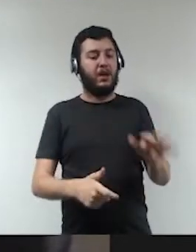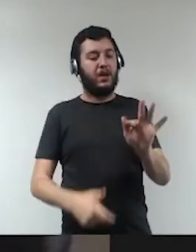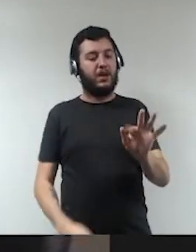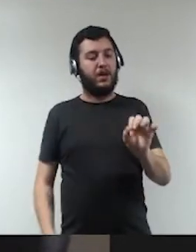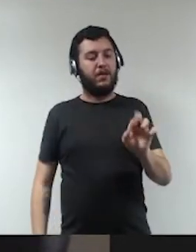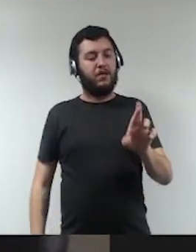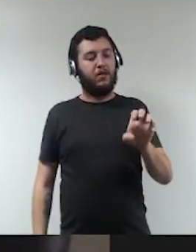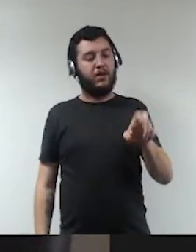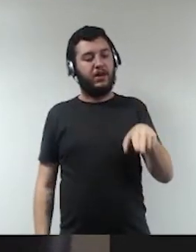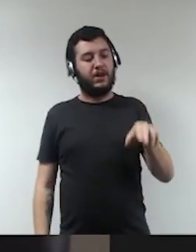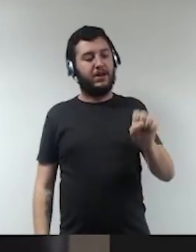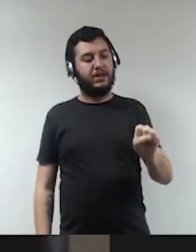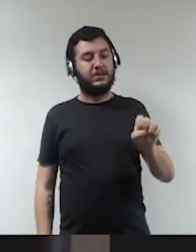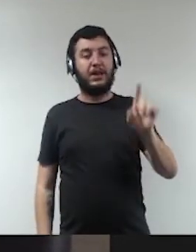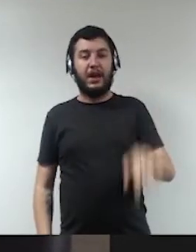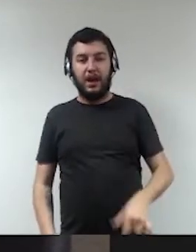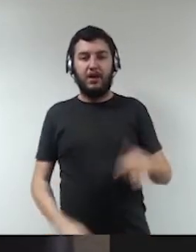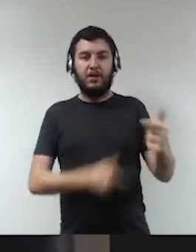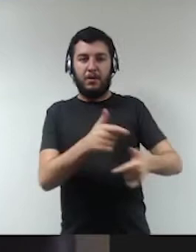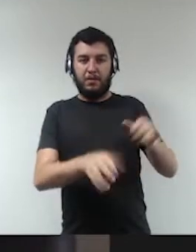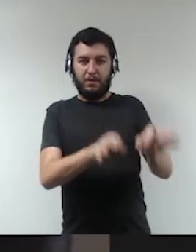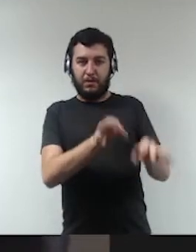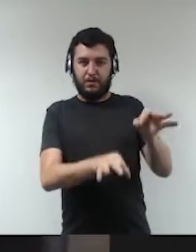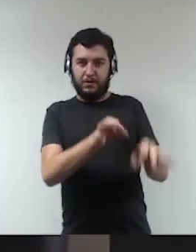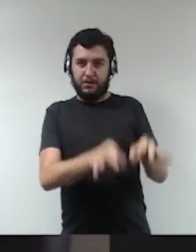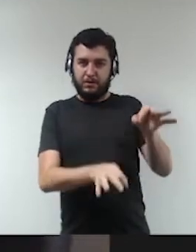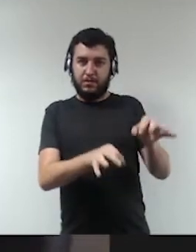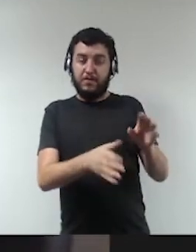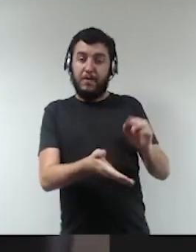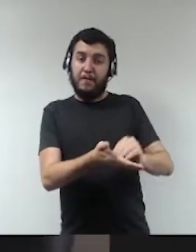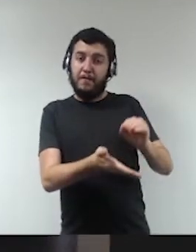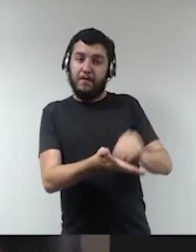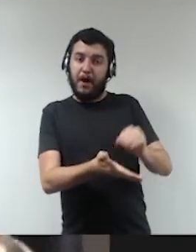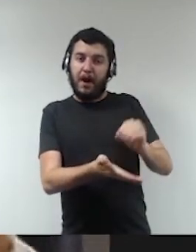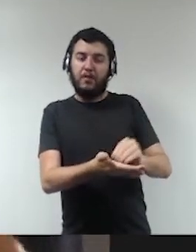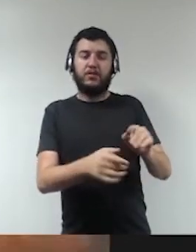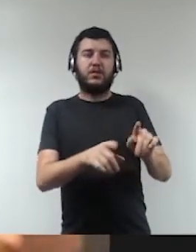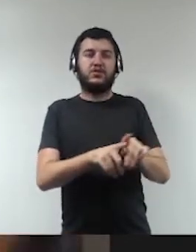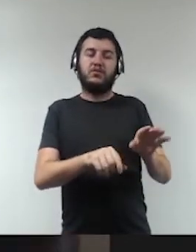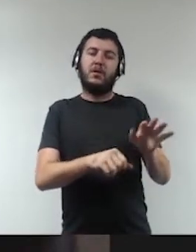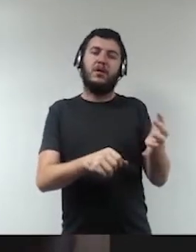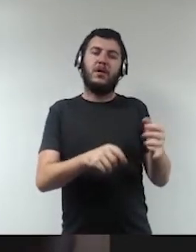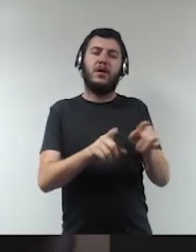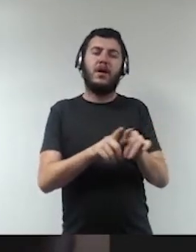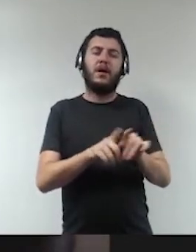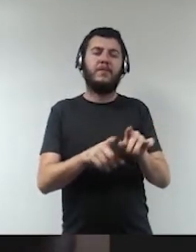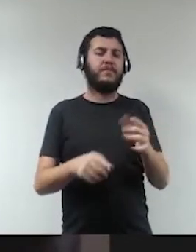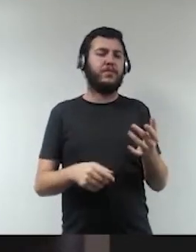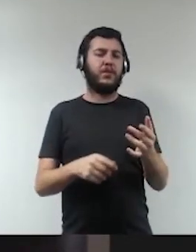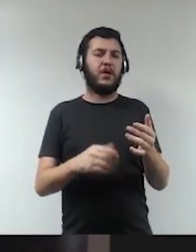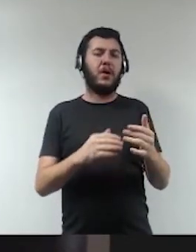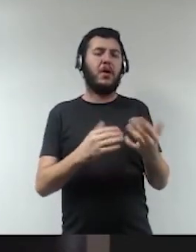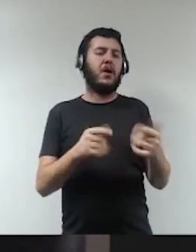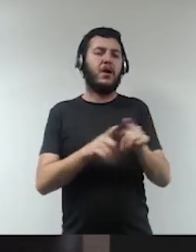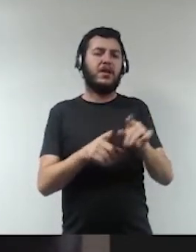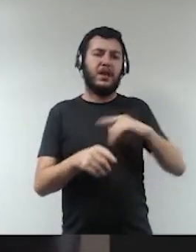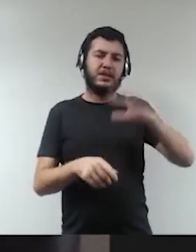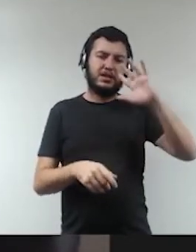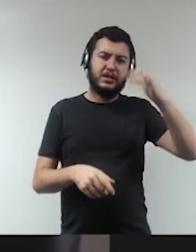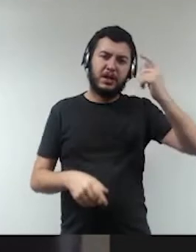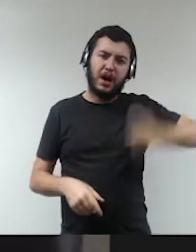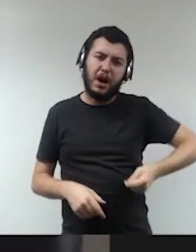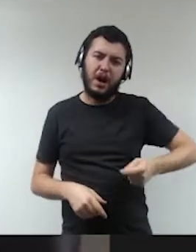demandas judiciais, consistente ainda na falta de uniformidade, de um sem número de decisões, o que, além